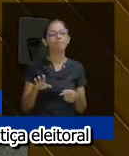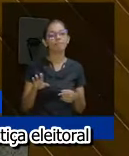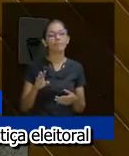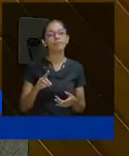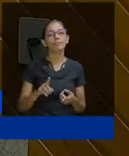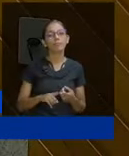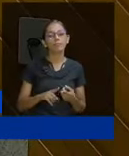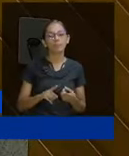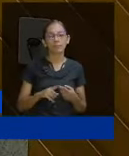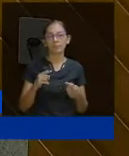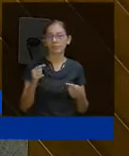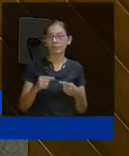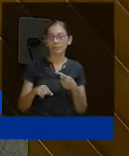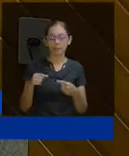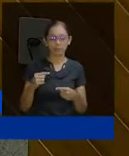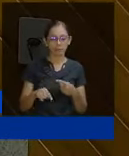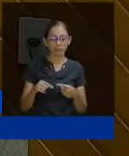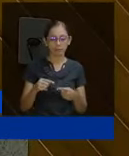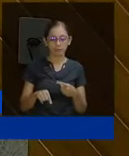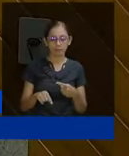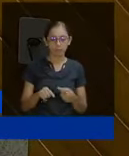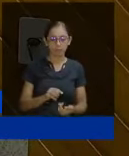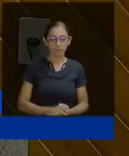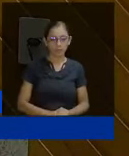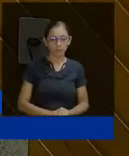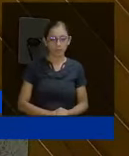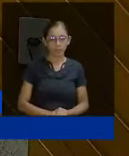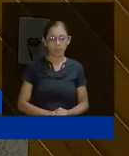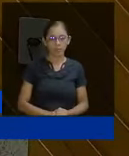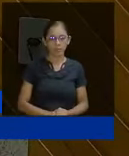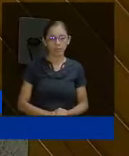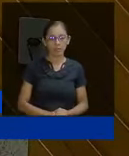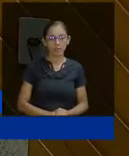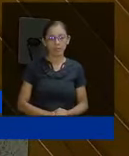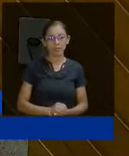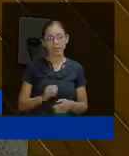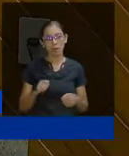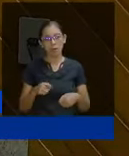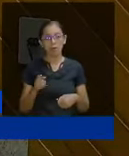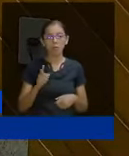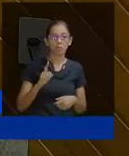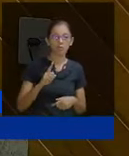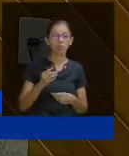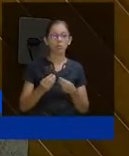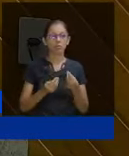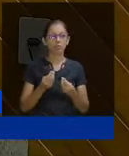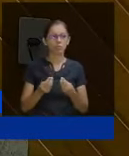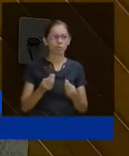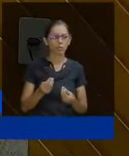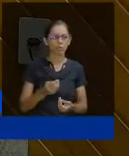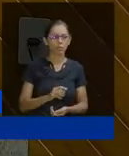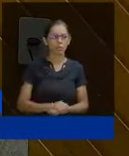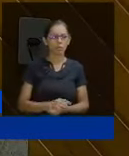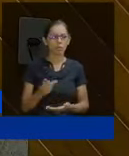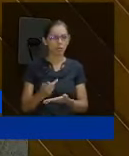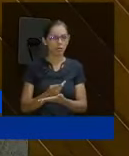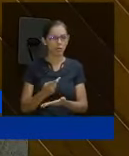Justiça Eleitoral adentrar nessa questão, se houve ou não ato doloso,